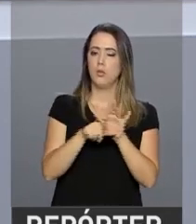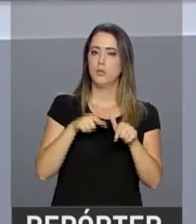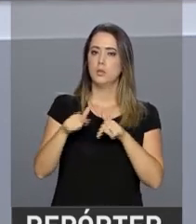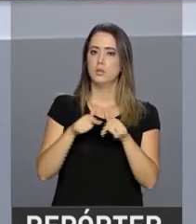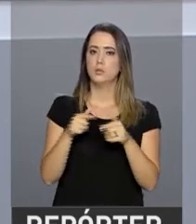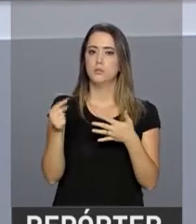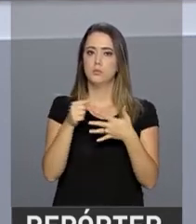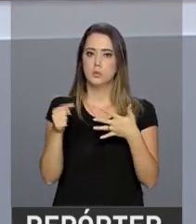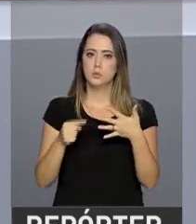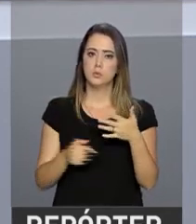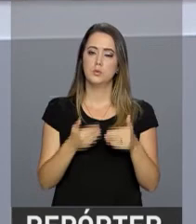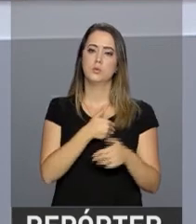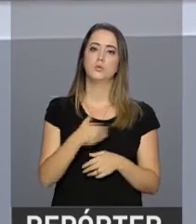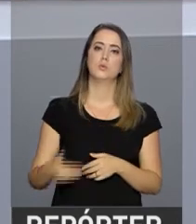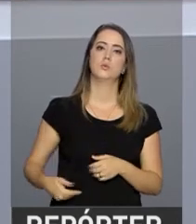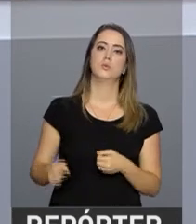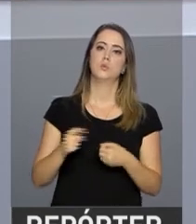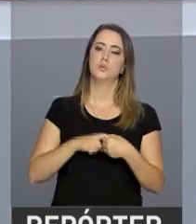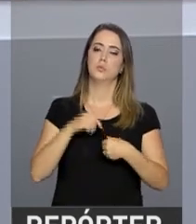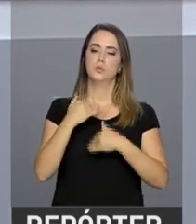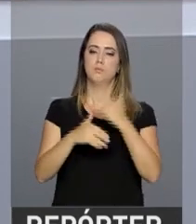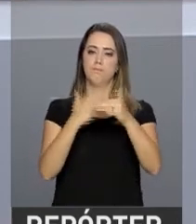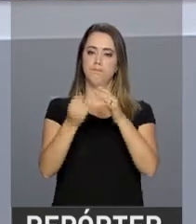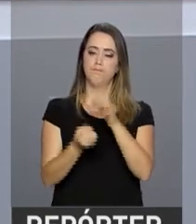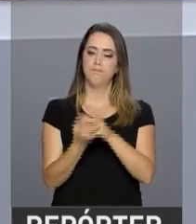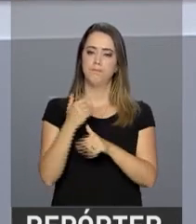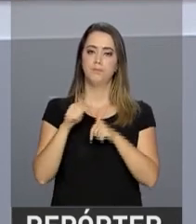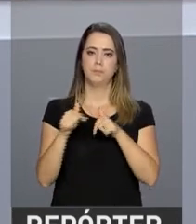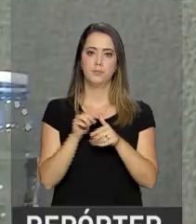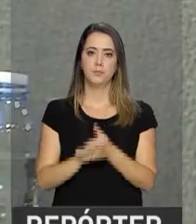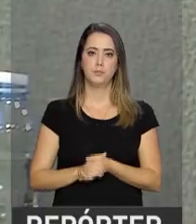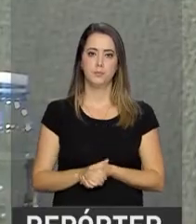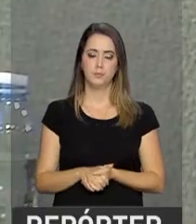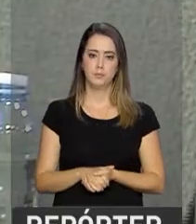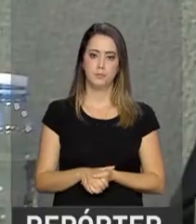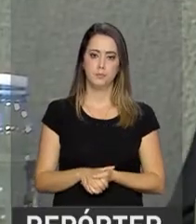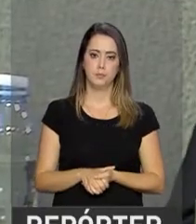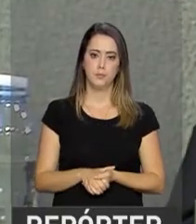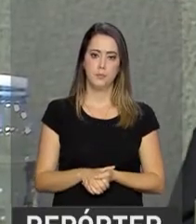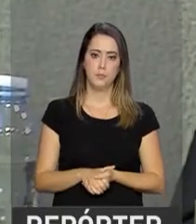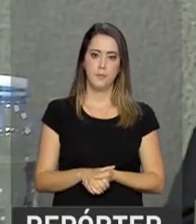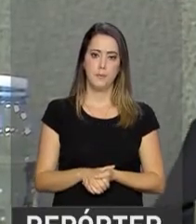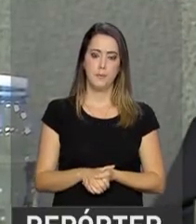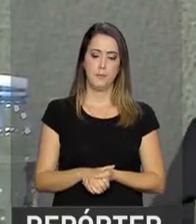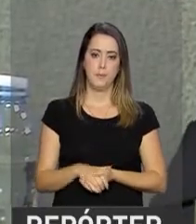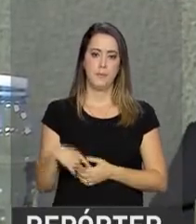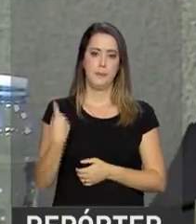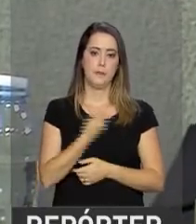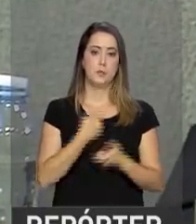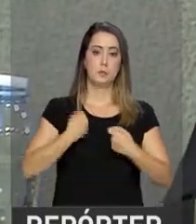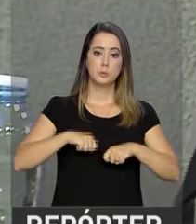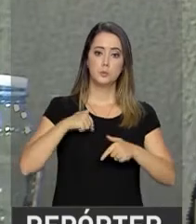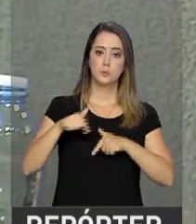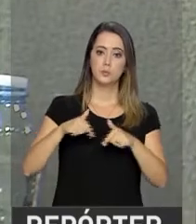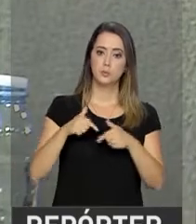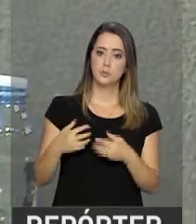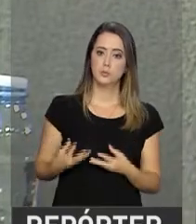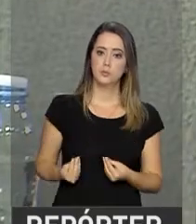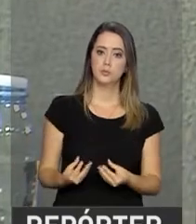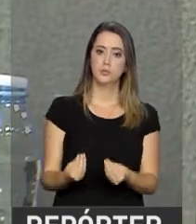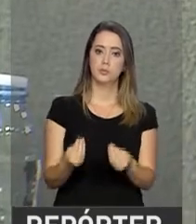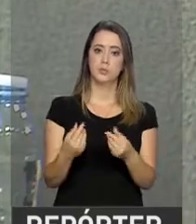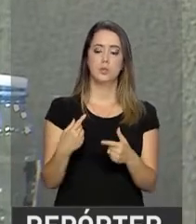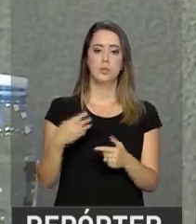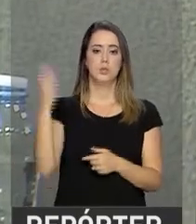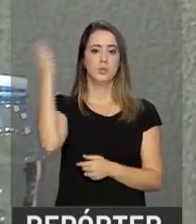pelo governo para retomar a geração de emprego no país nós temos que trabalhar muito ainda é